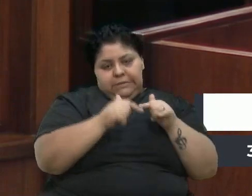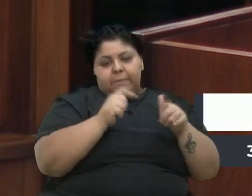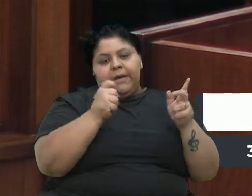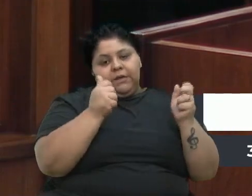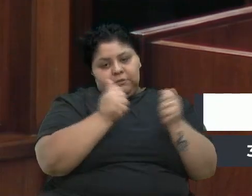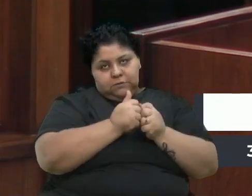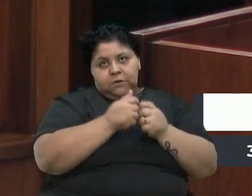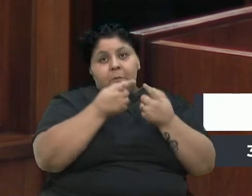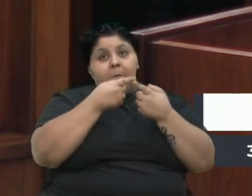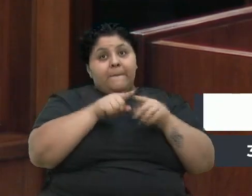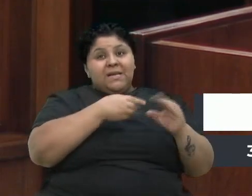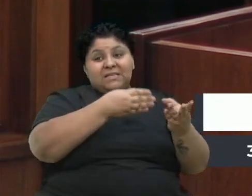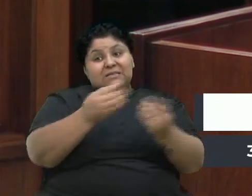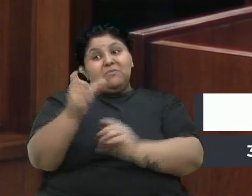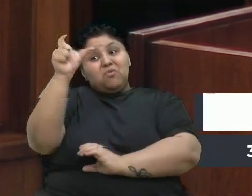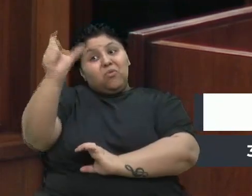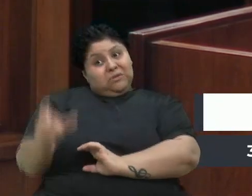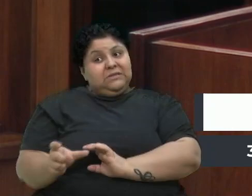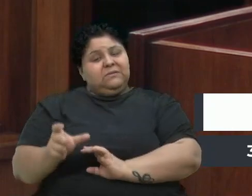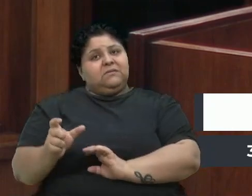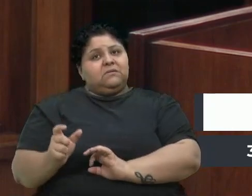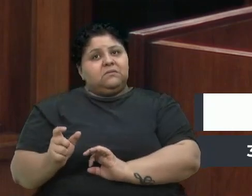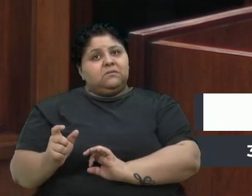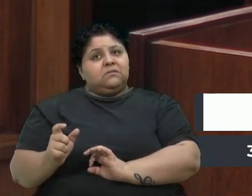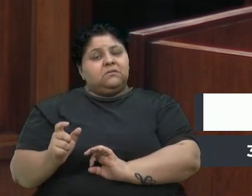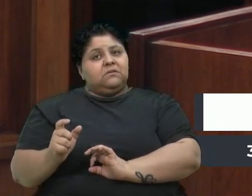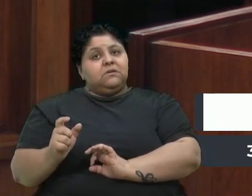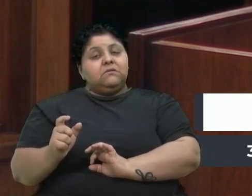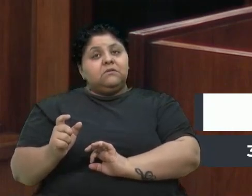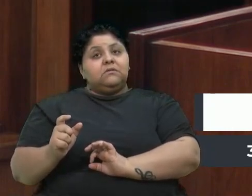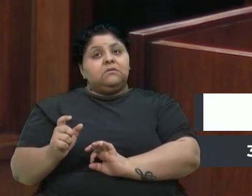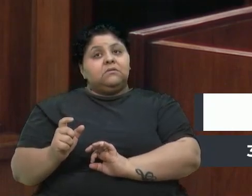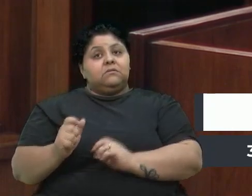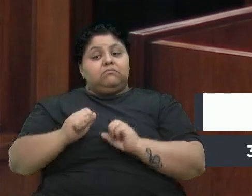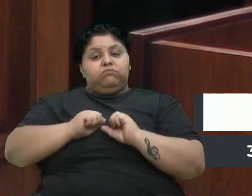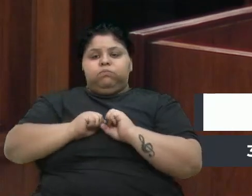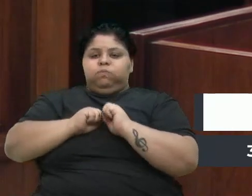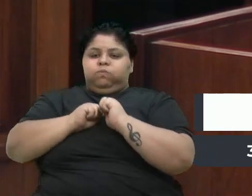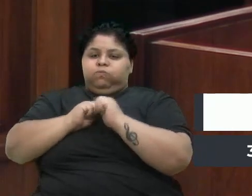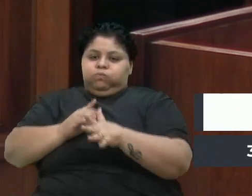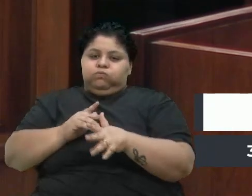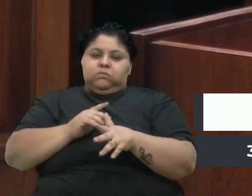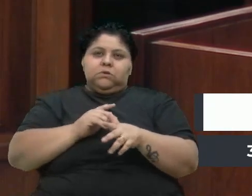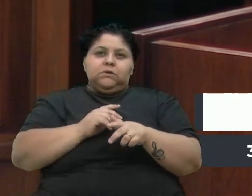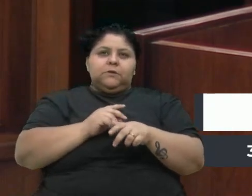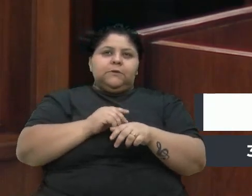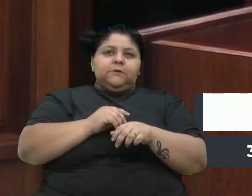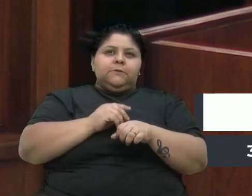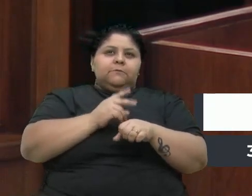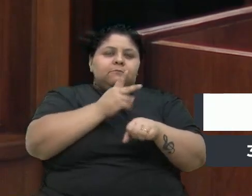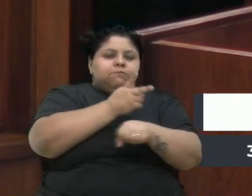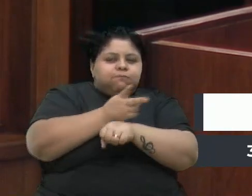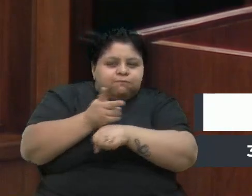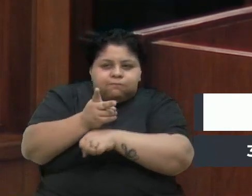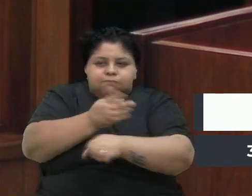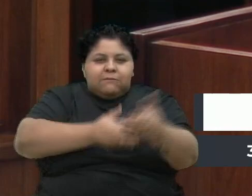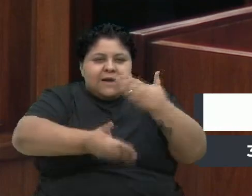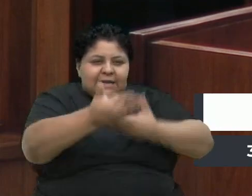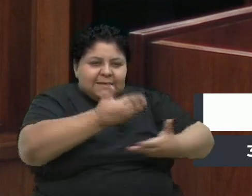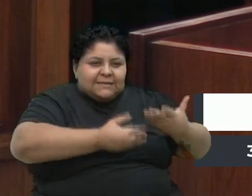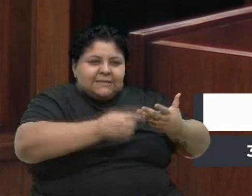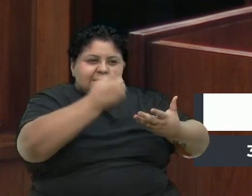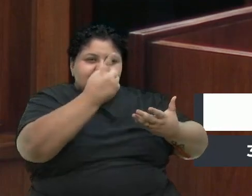mas muitas das pessoas que farão, né, estas ações de monitoramento, atendimento ao consumidor,